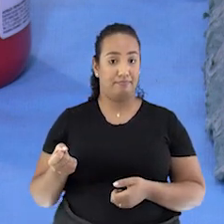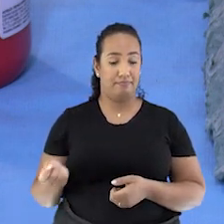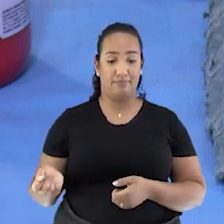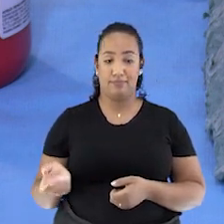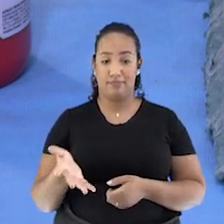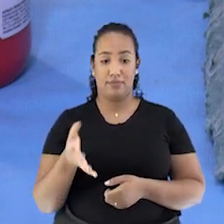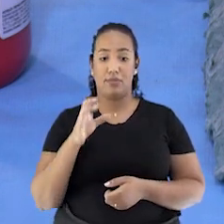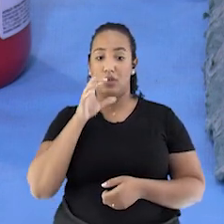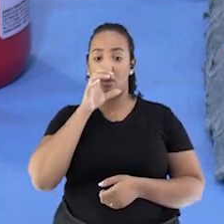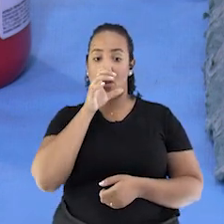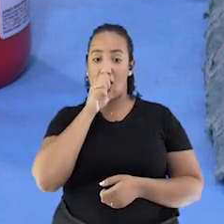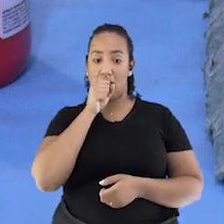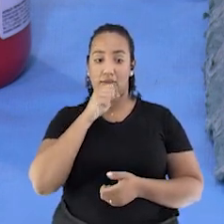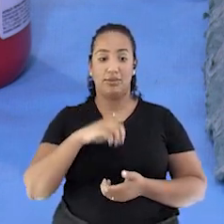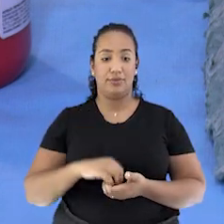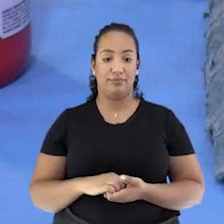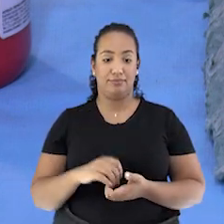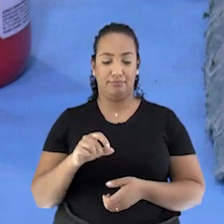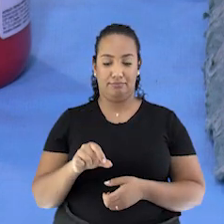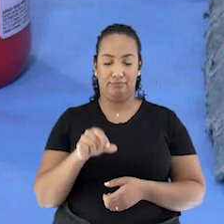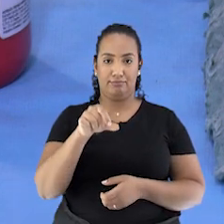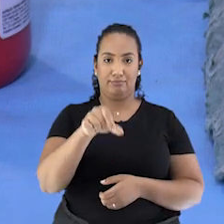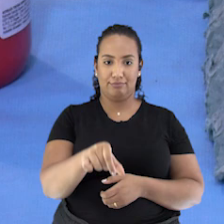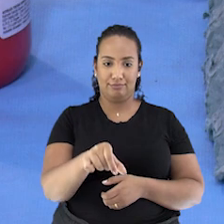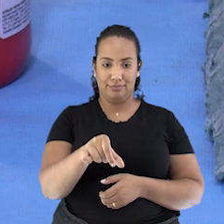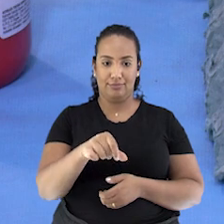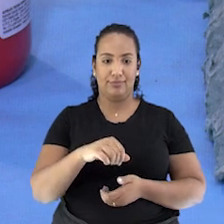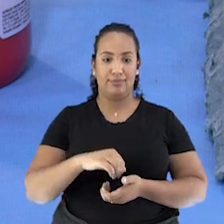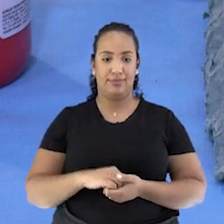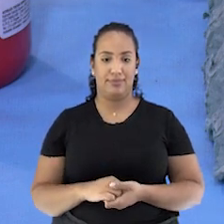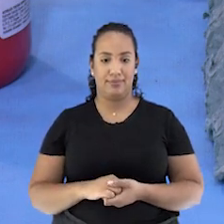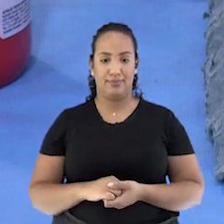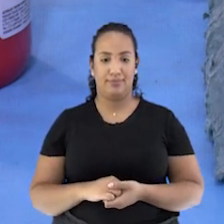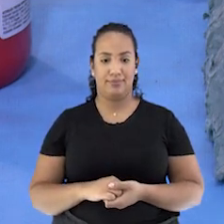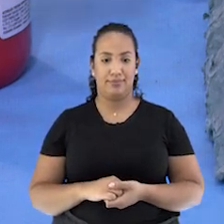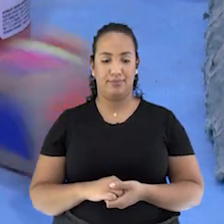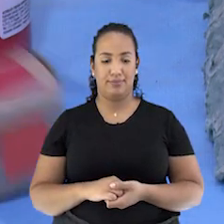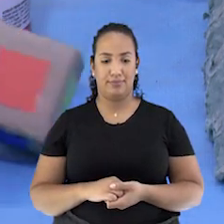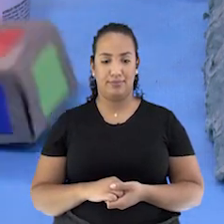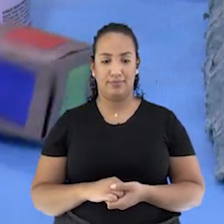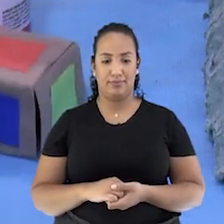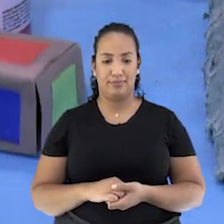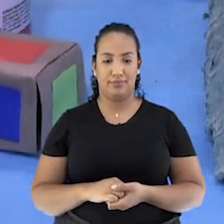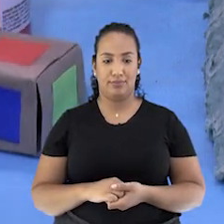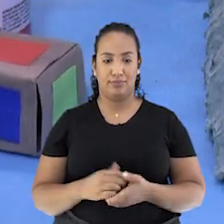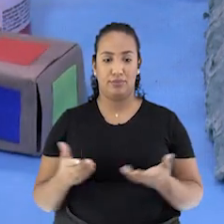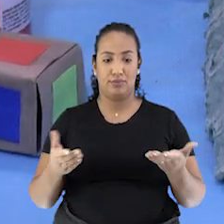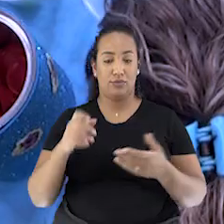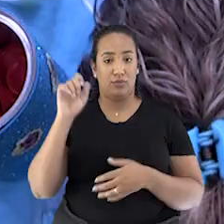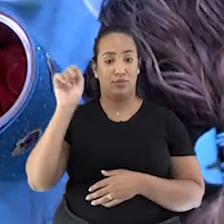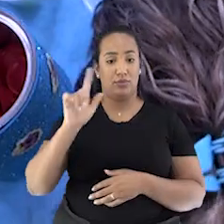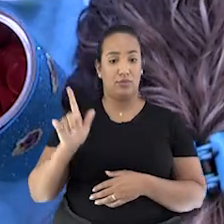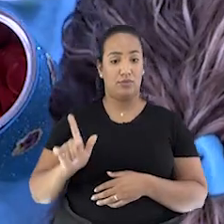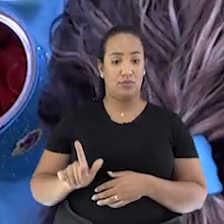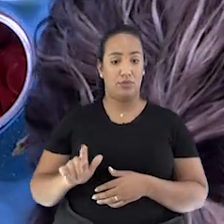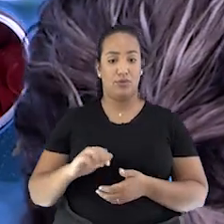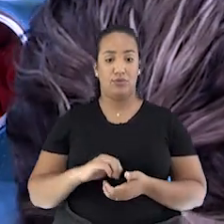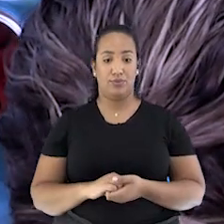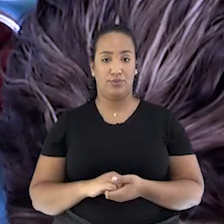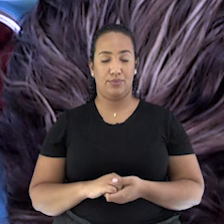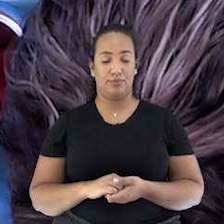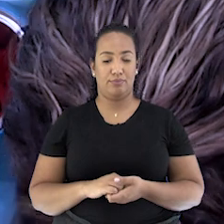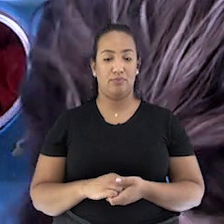Para esse nosso joguinho, nós vamos precisar de um dado. Esse joguinho é bem assim. Você joga o dado. Saiu laranja. Então, o jogador